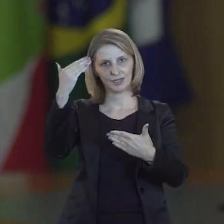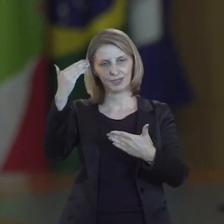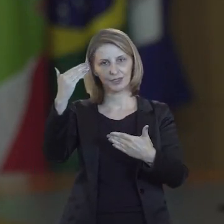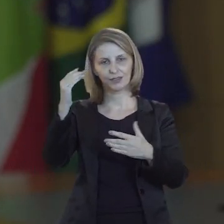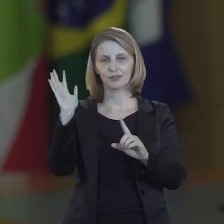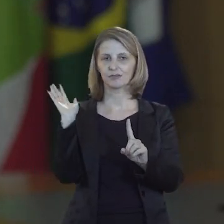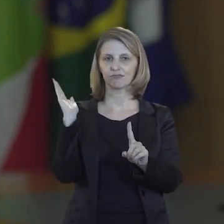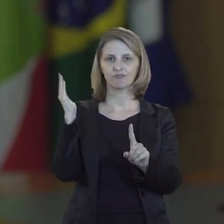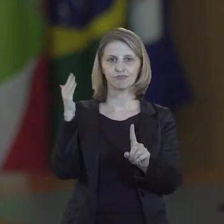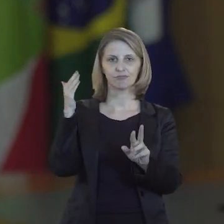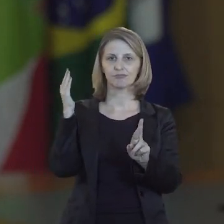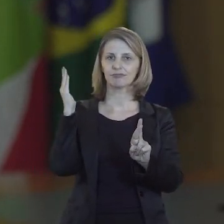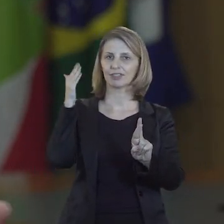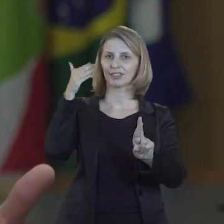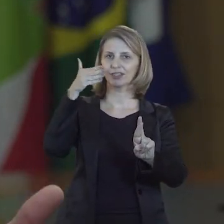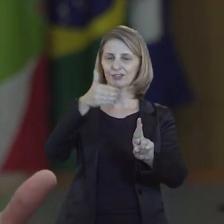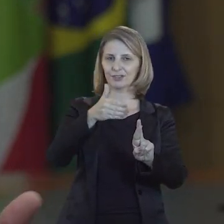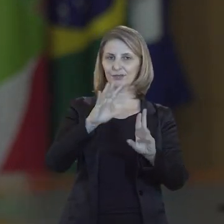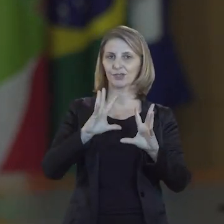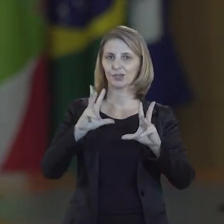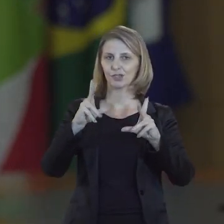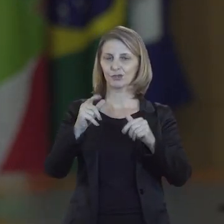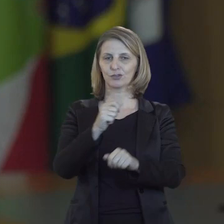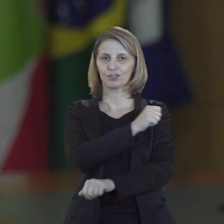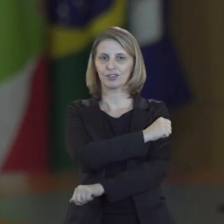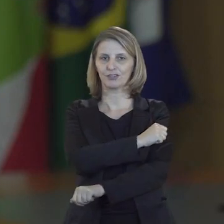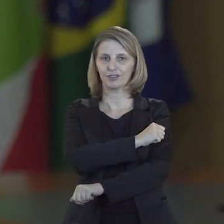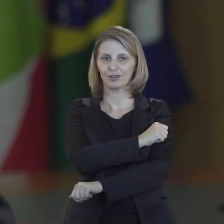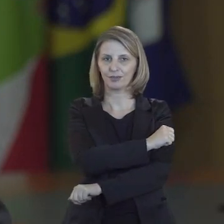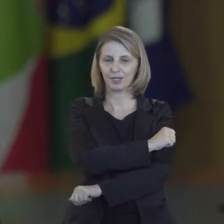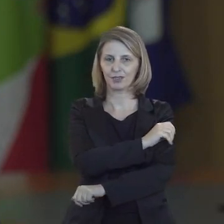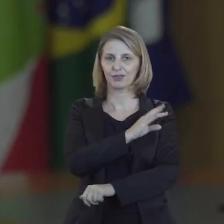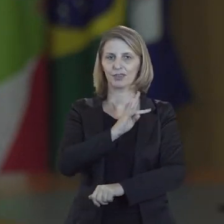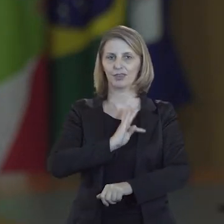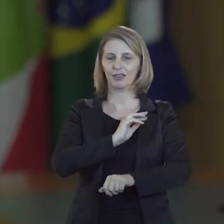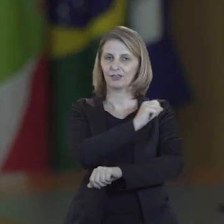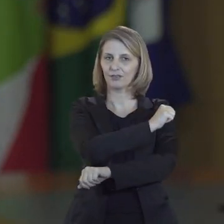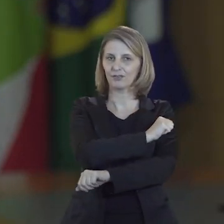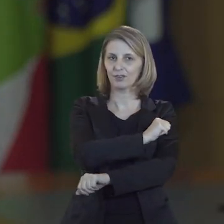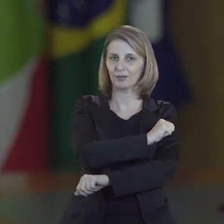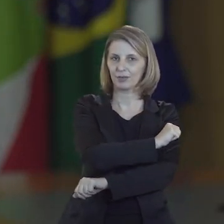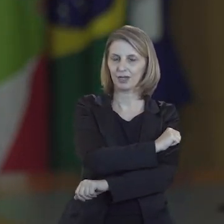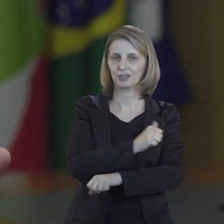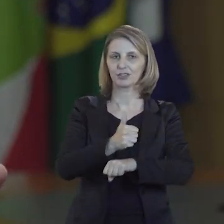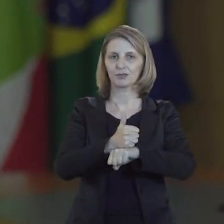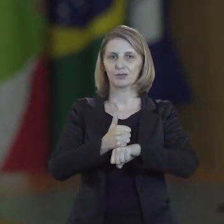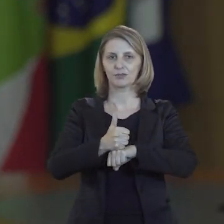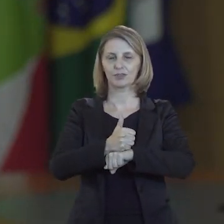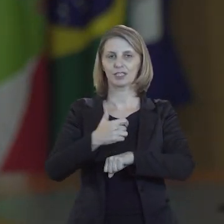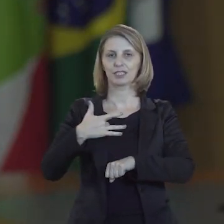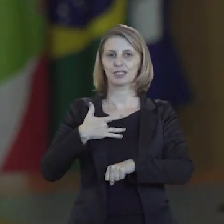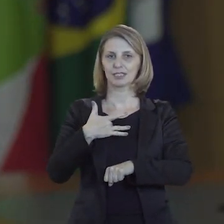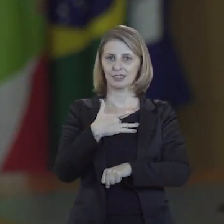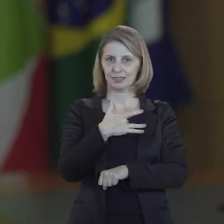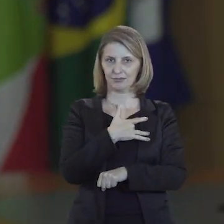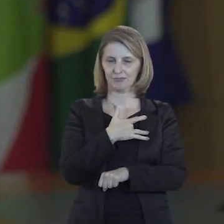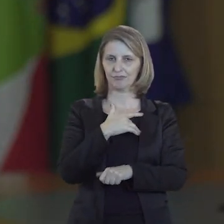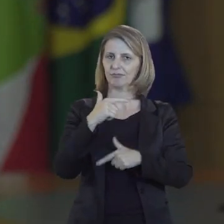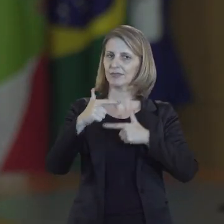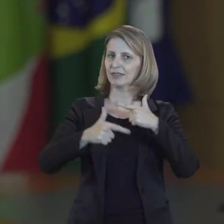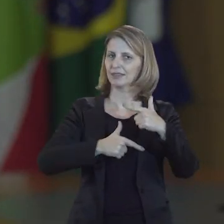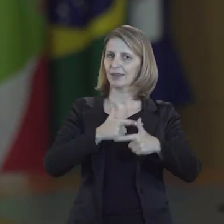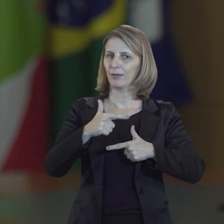discussão. E o nosso agradecimento e reconhecimento também para todos os enfermeiros, técnicos em enfermagem